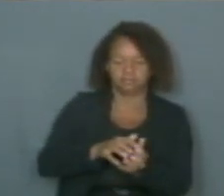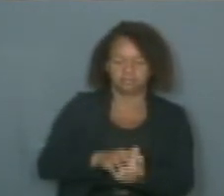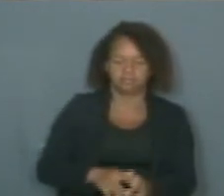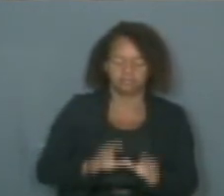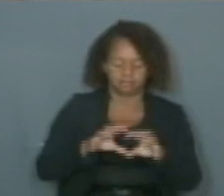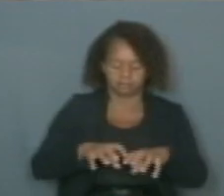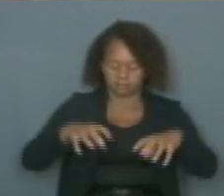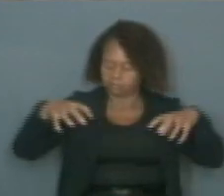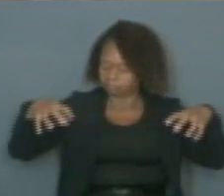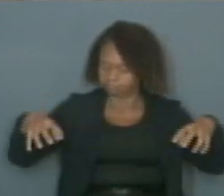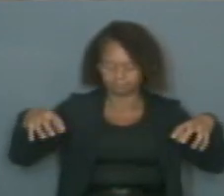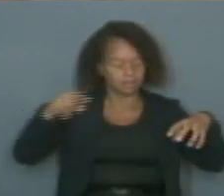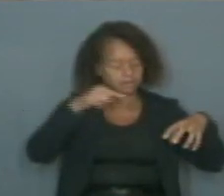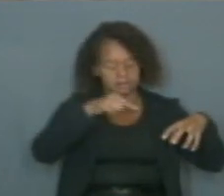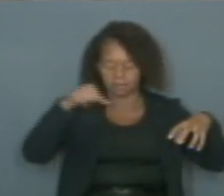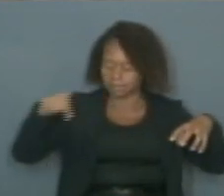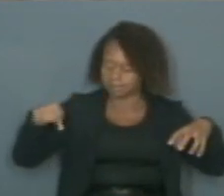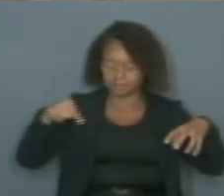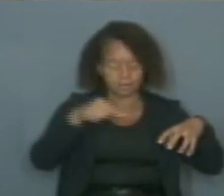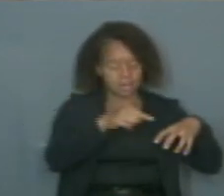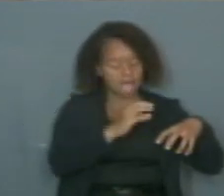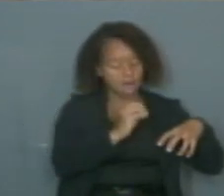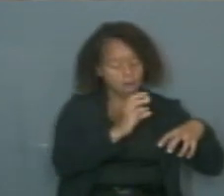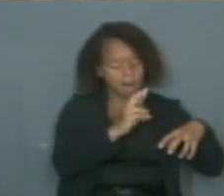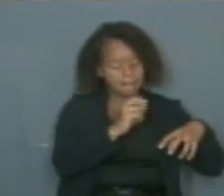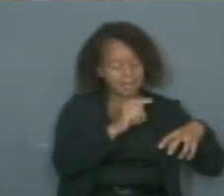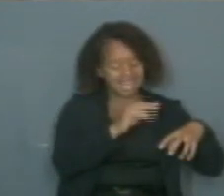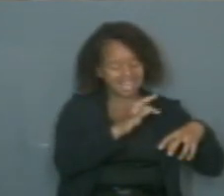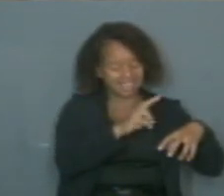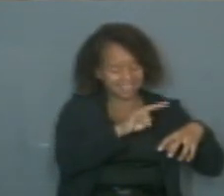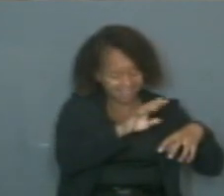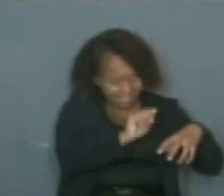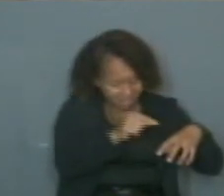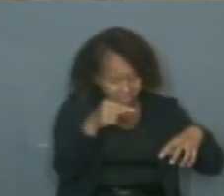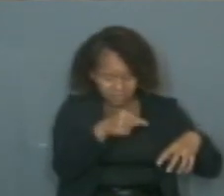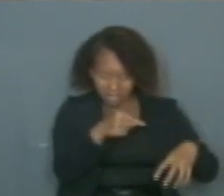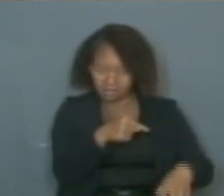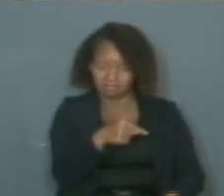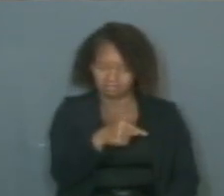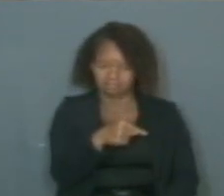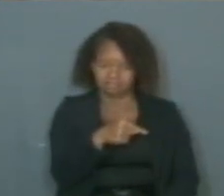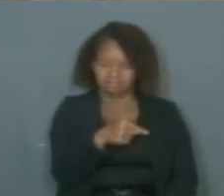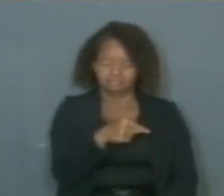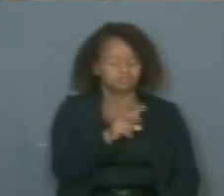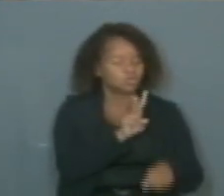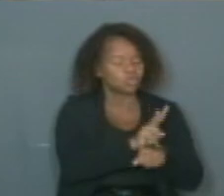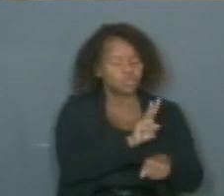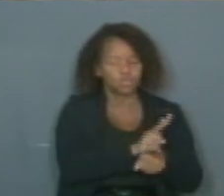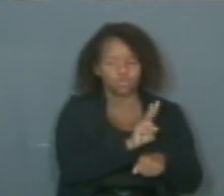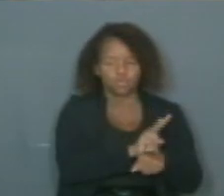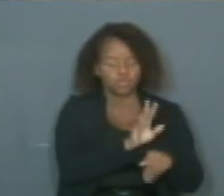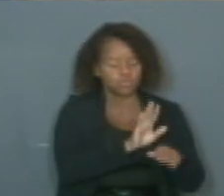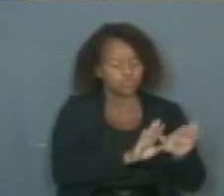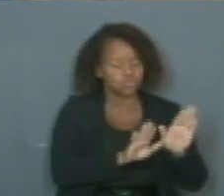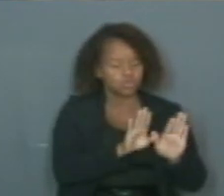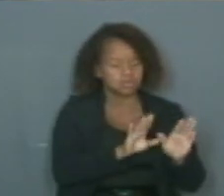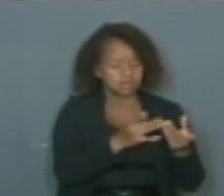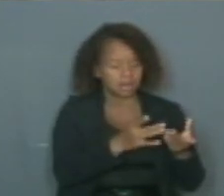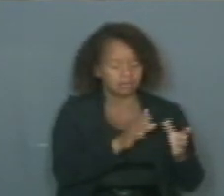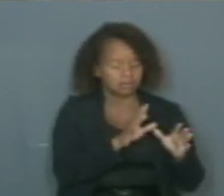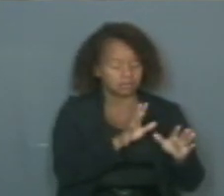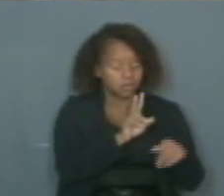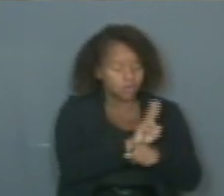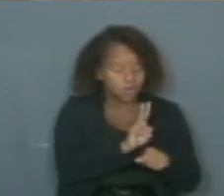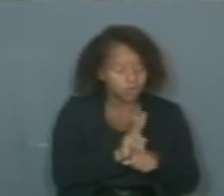aqui porque a cooperativa literalmente toma conta da parte, cuida da